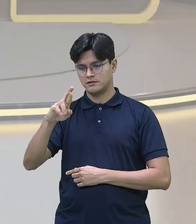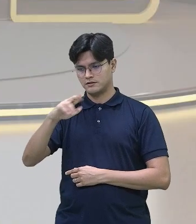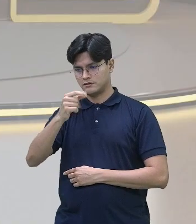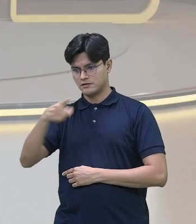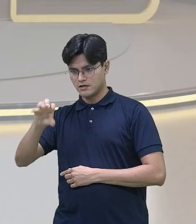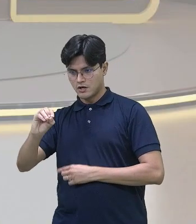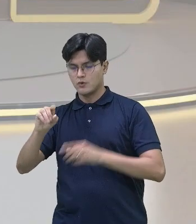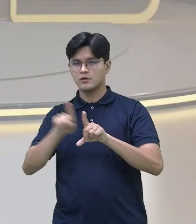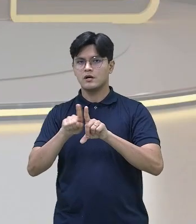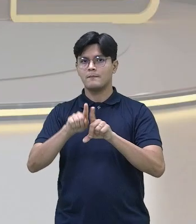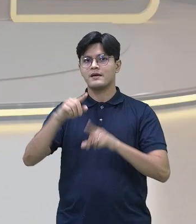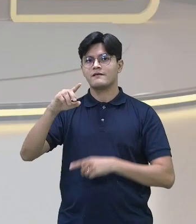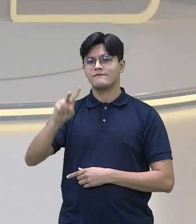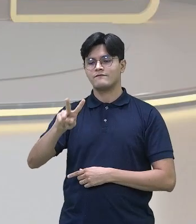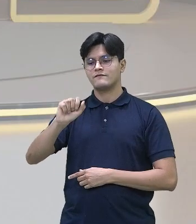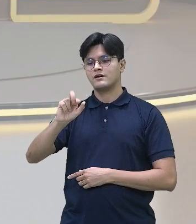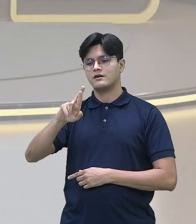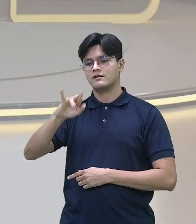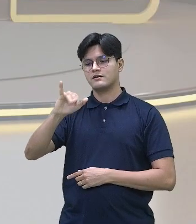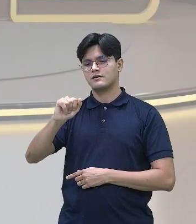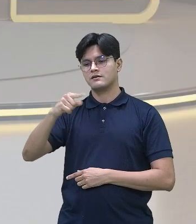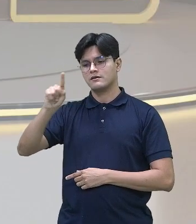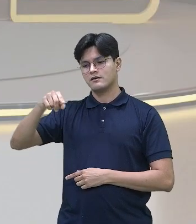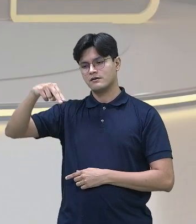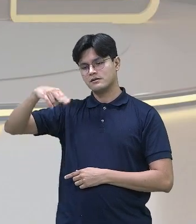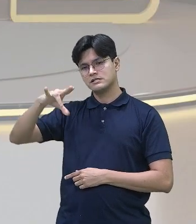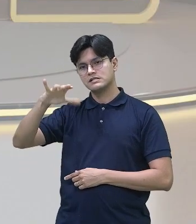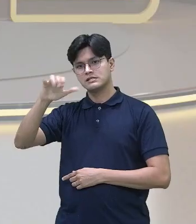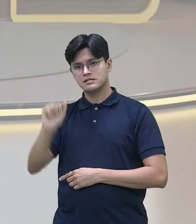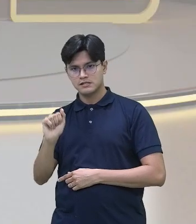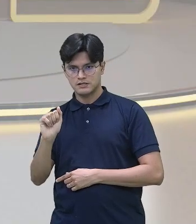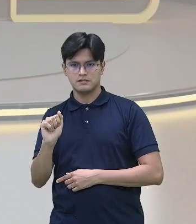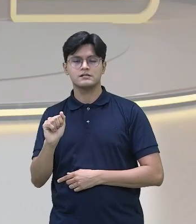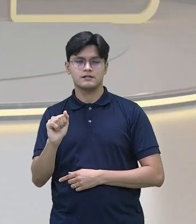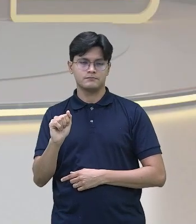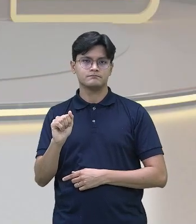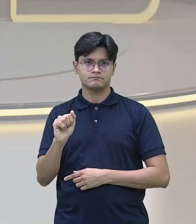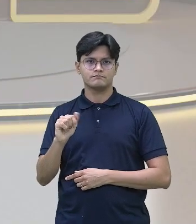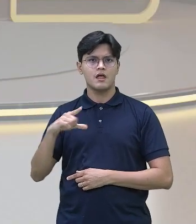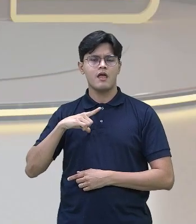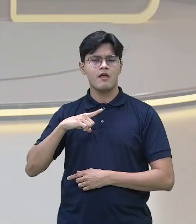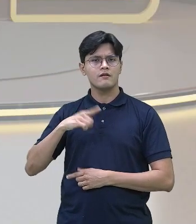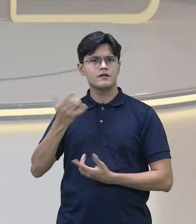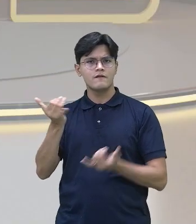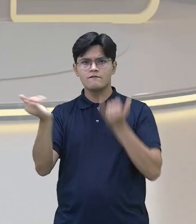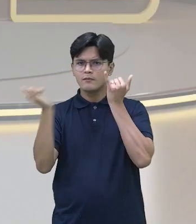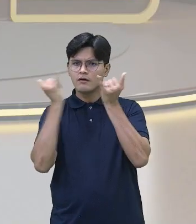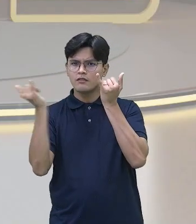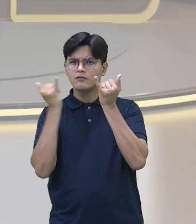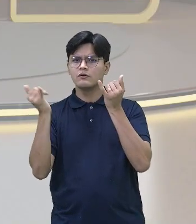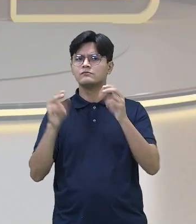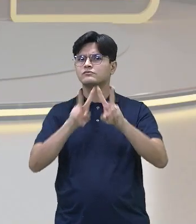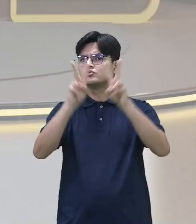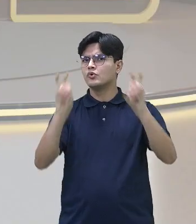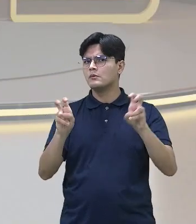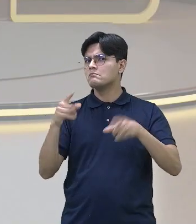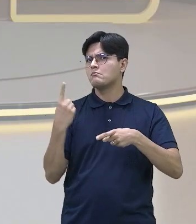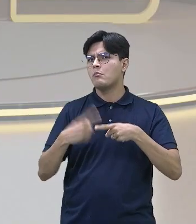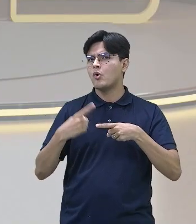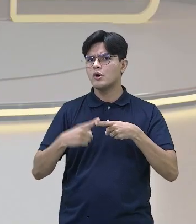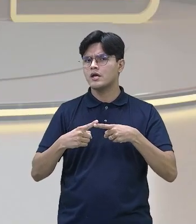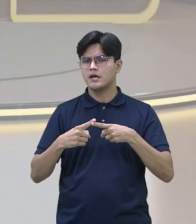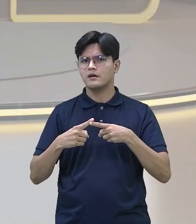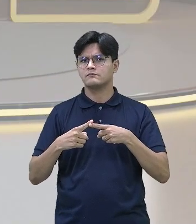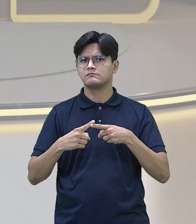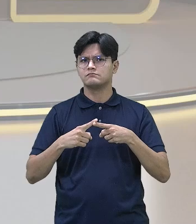categorias como origem, seja ela internacional ou interestadual, e os motivos, como por exemplo trabalho ou